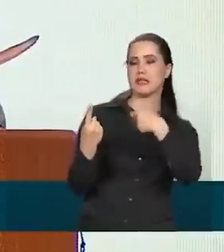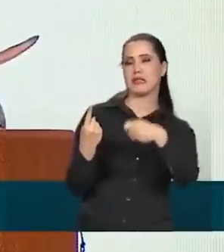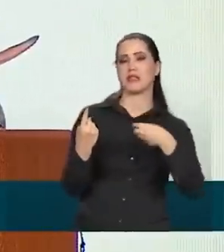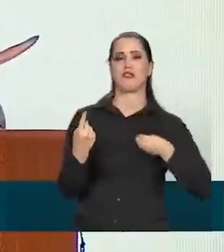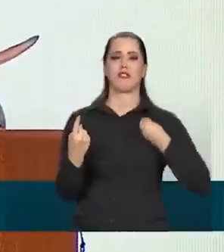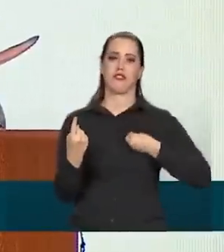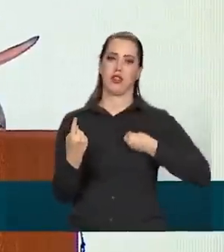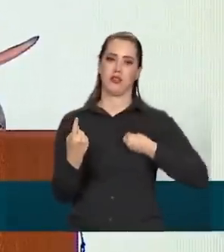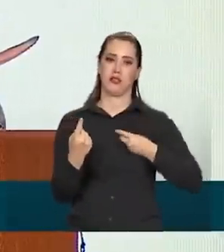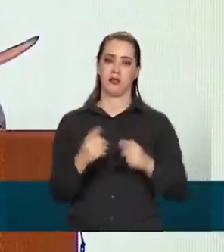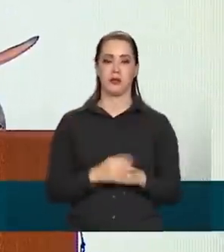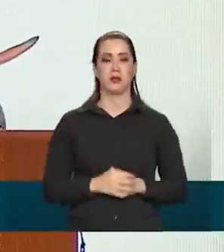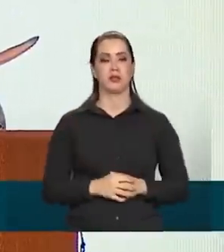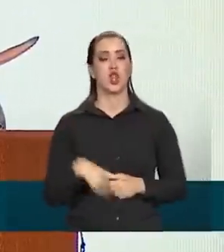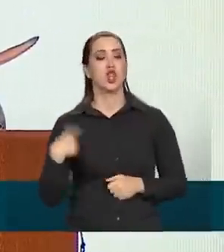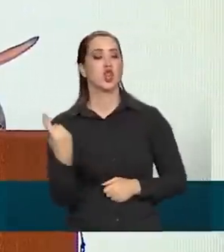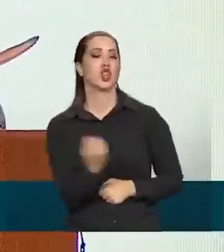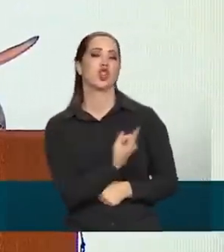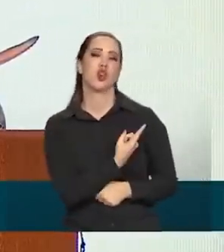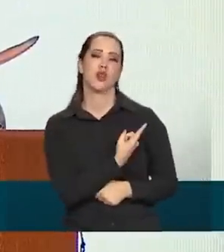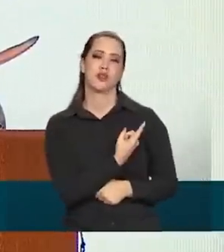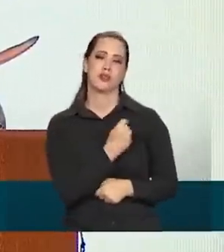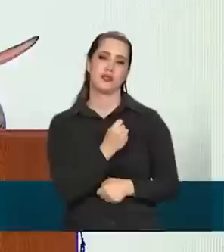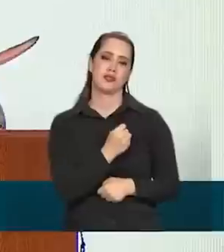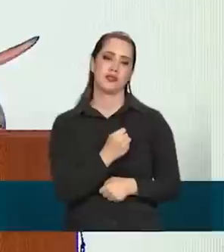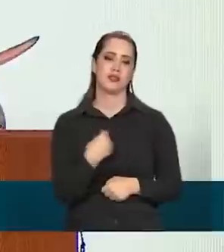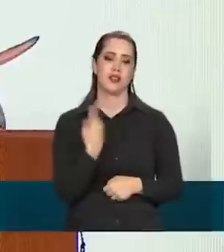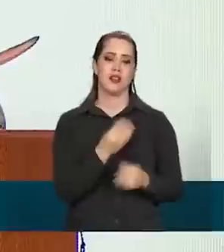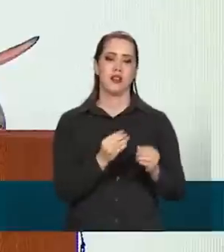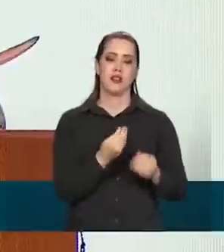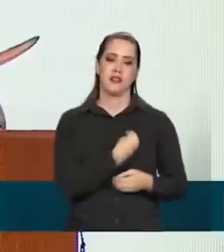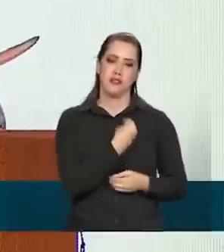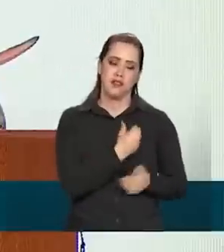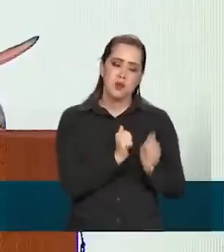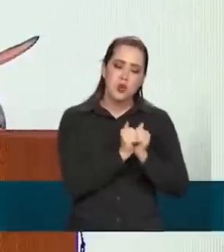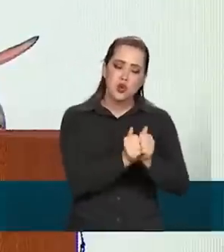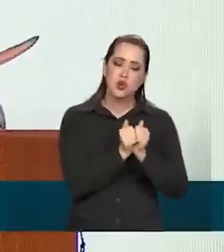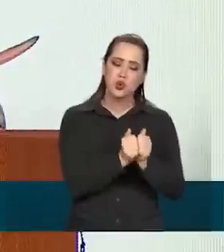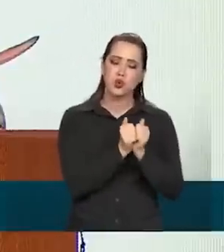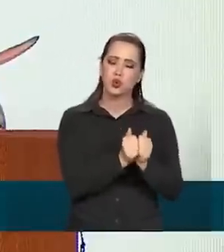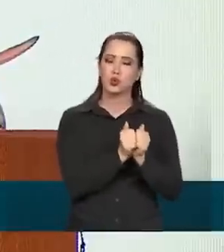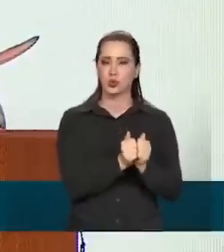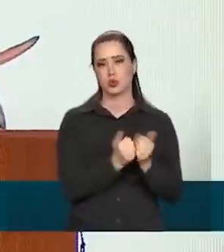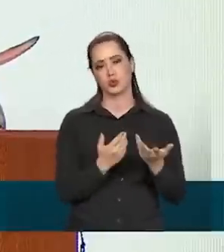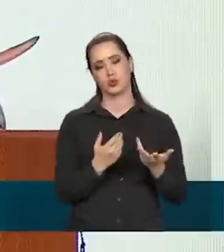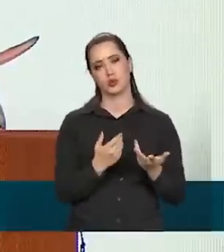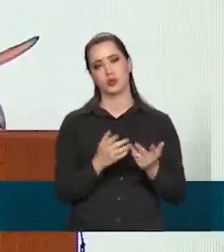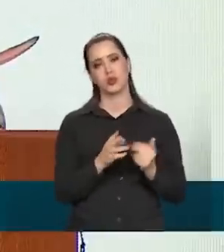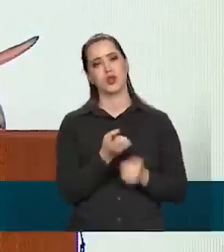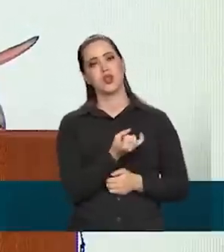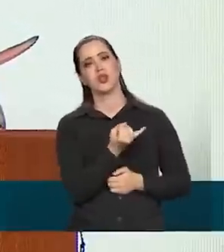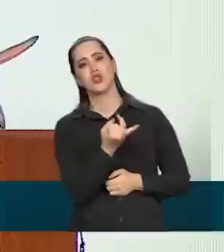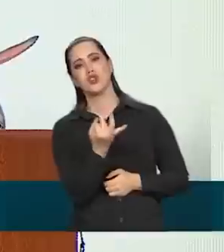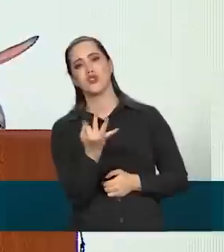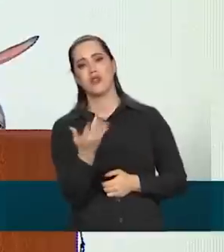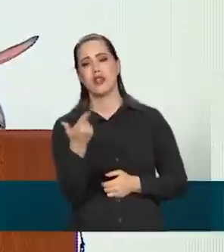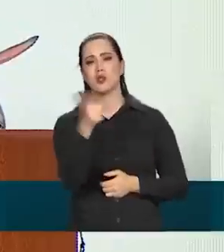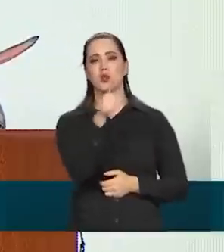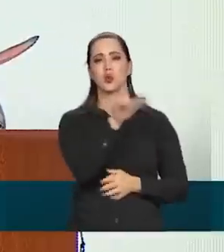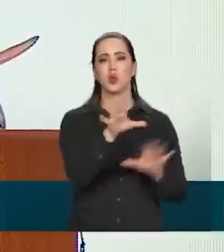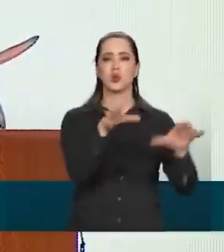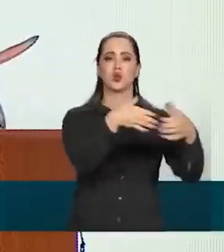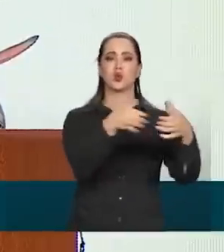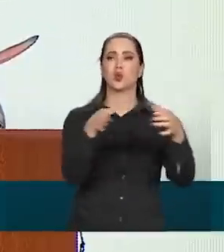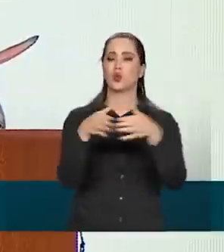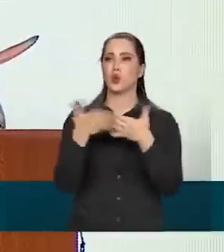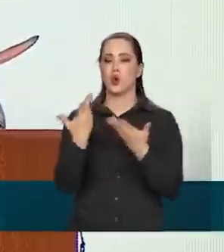viver. Nós apenas coabitamos a Mãe Terra, junto com milhões de outras